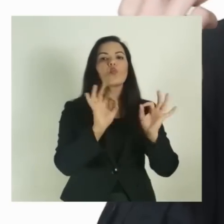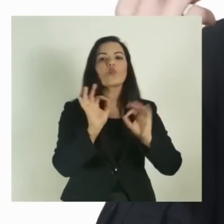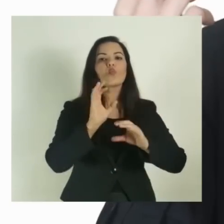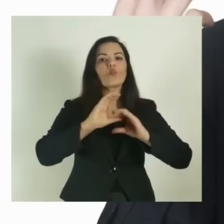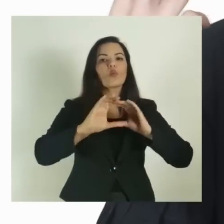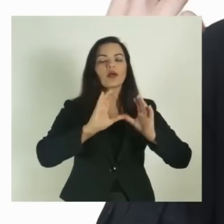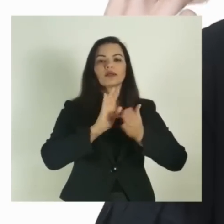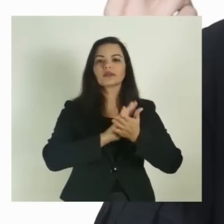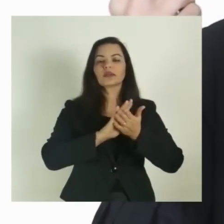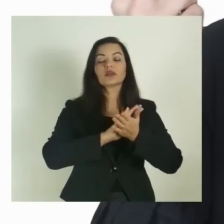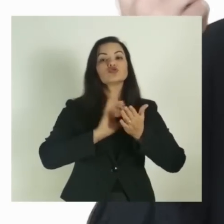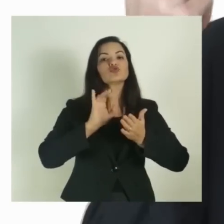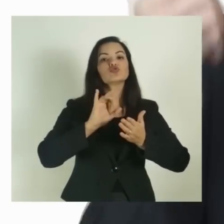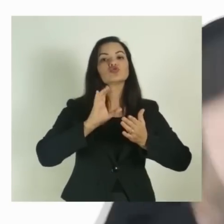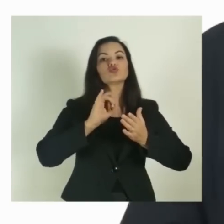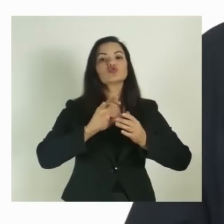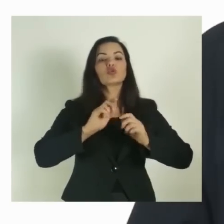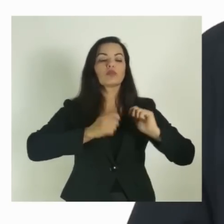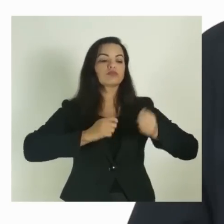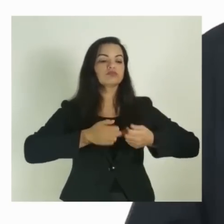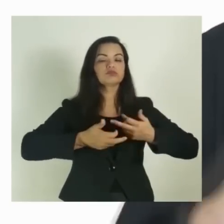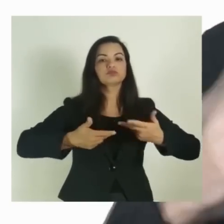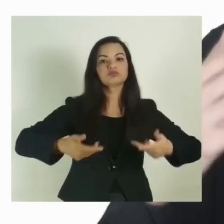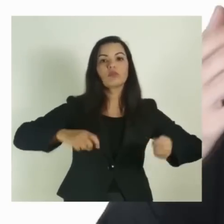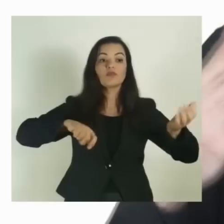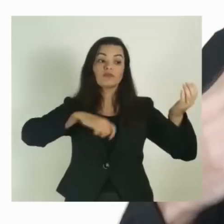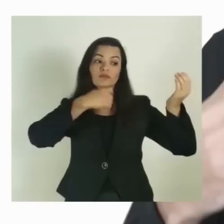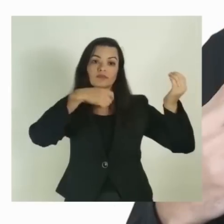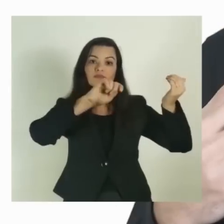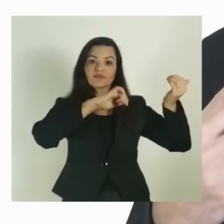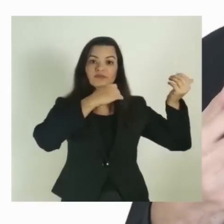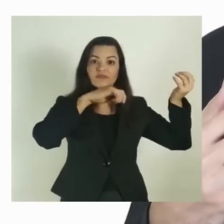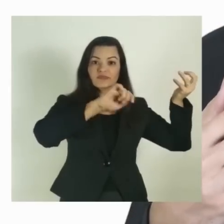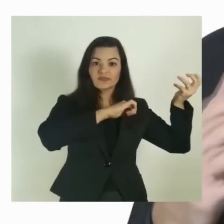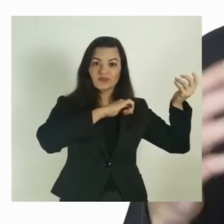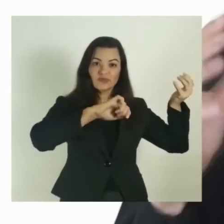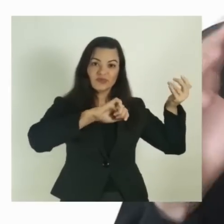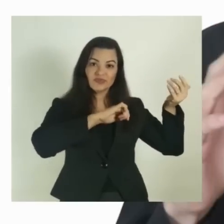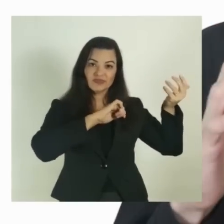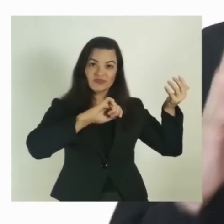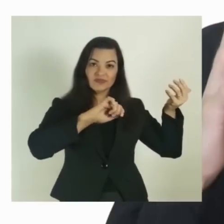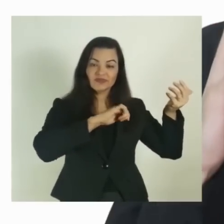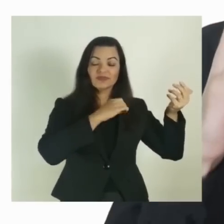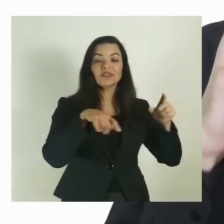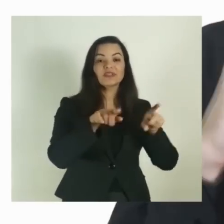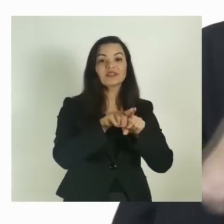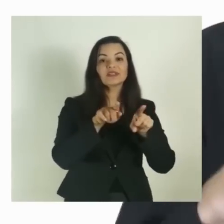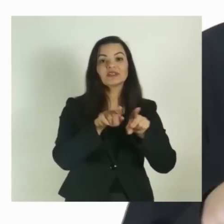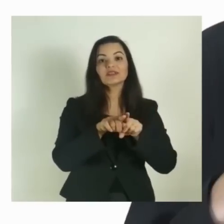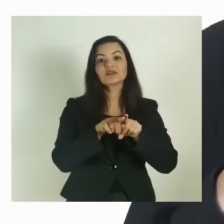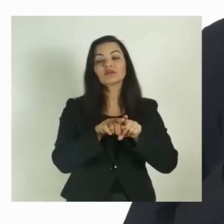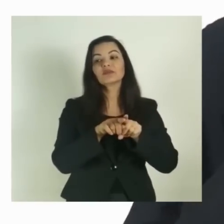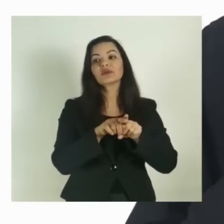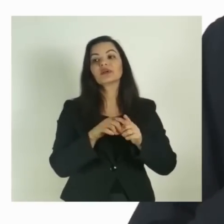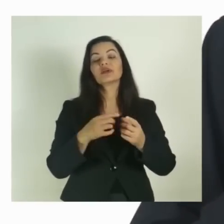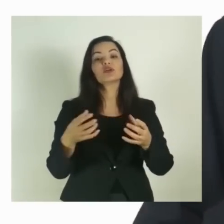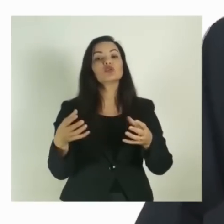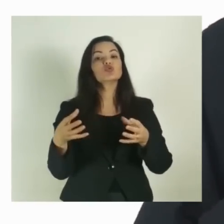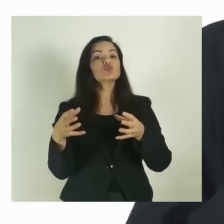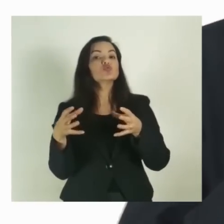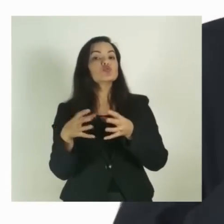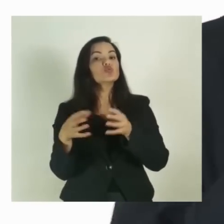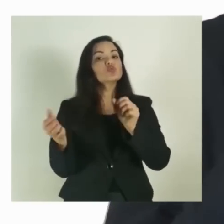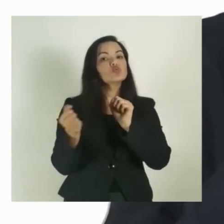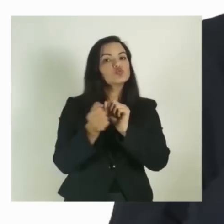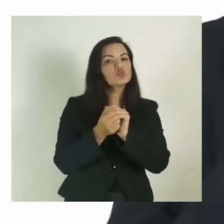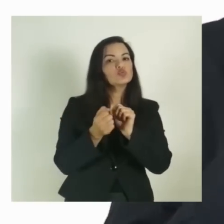a melodia somente instrumental com o violino, na verdade com algumas gravações de violino, e também algumas gravações de acompanhamento,